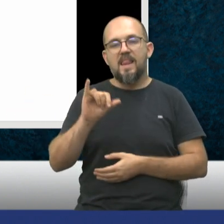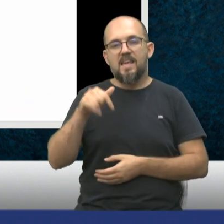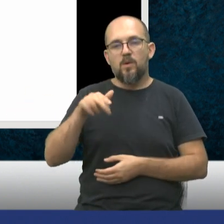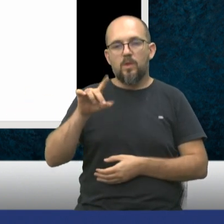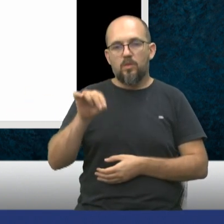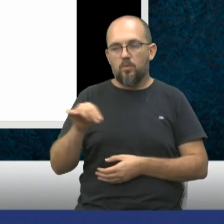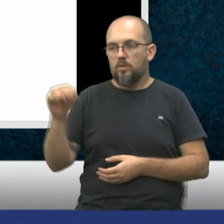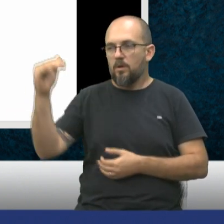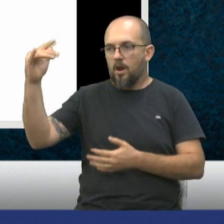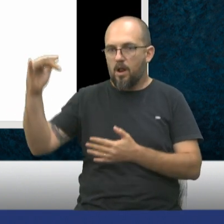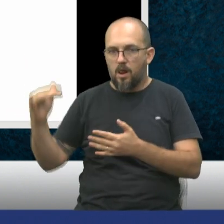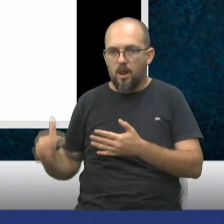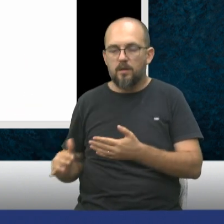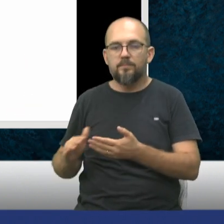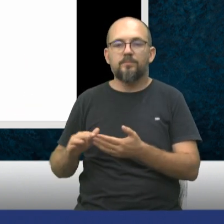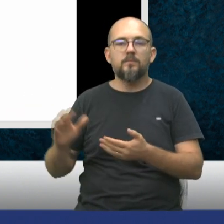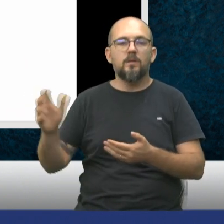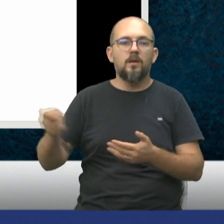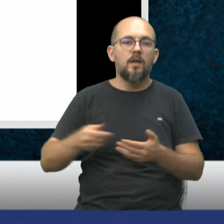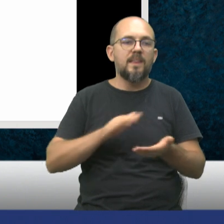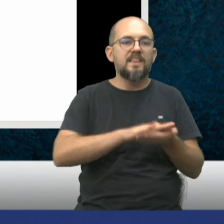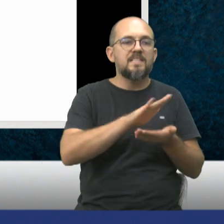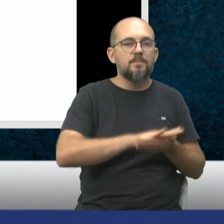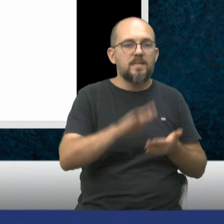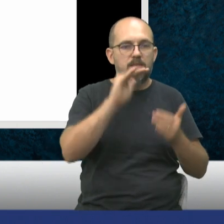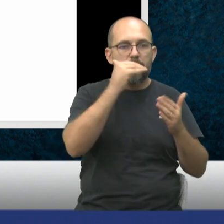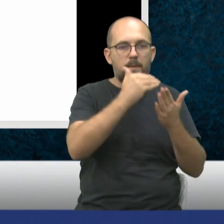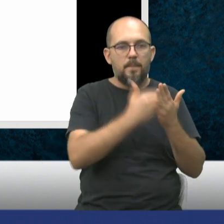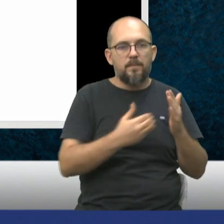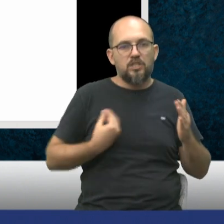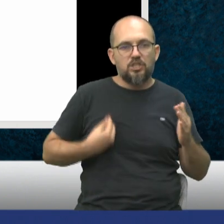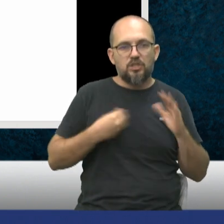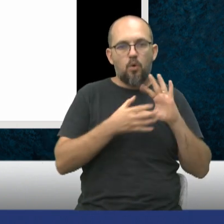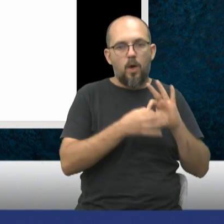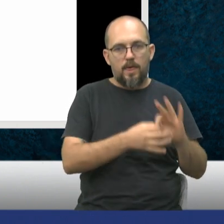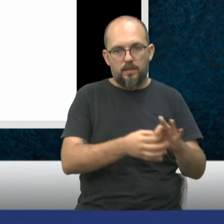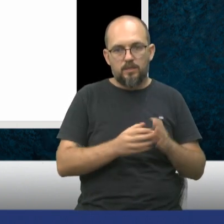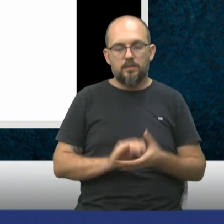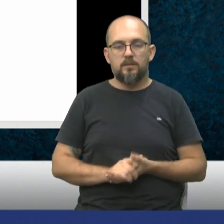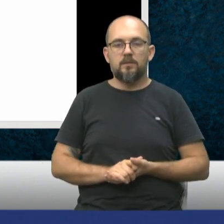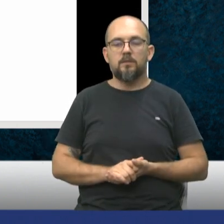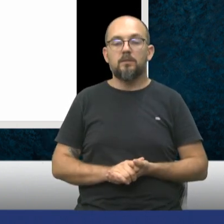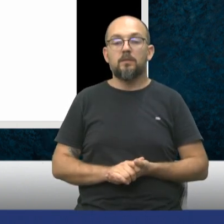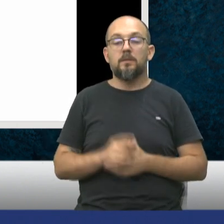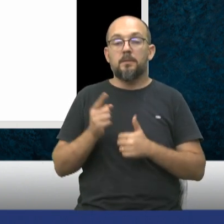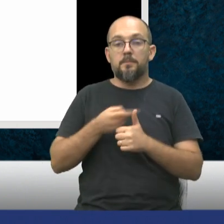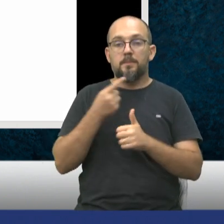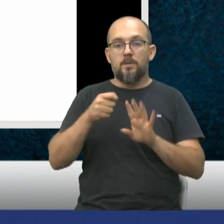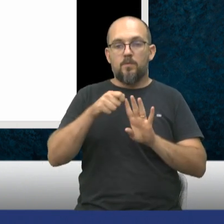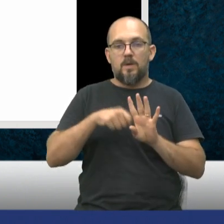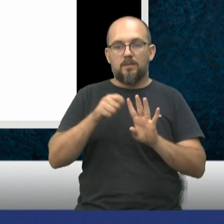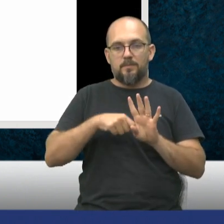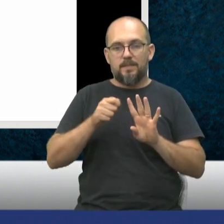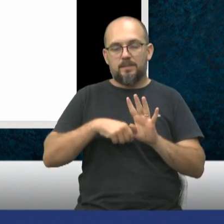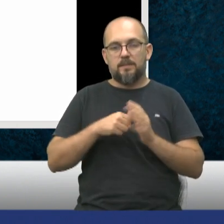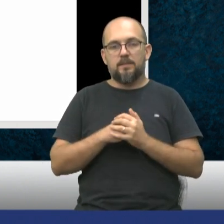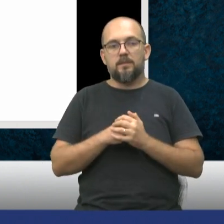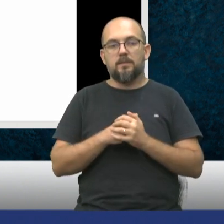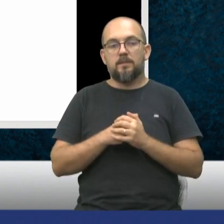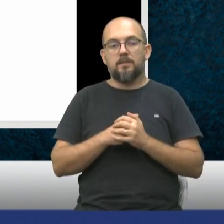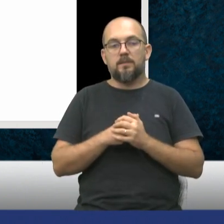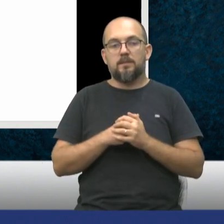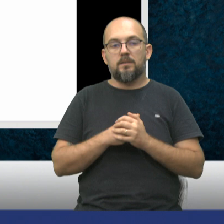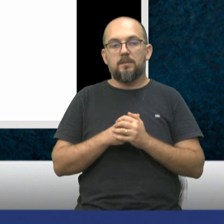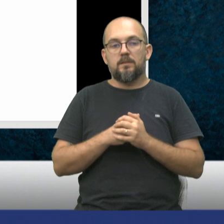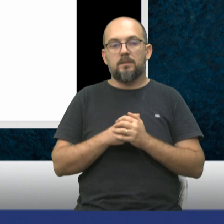despesas correntes. E aí, no primeiro quadrimestre, e